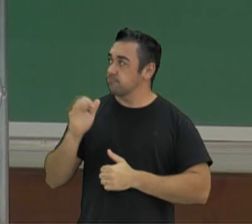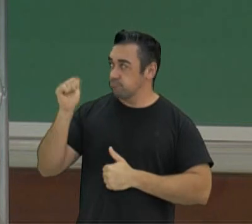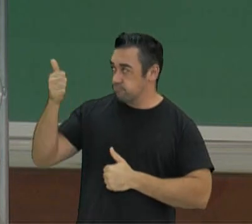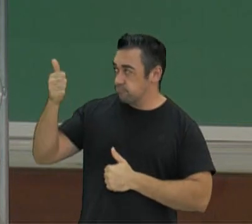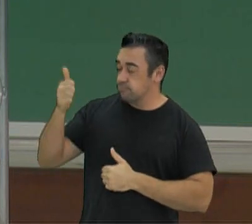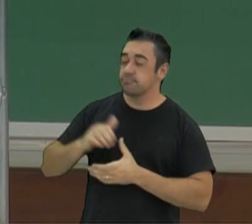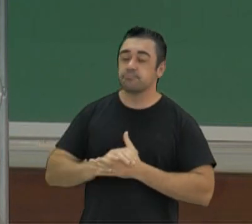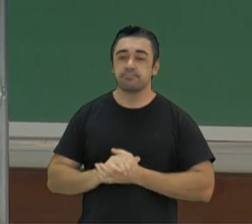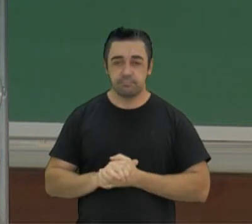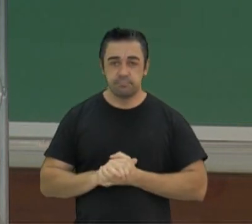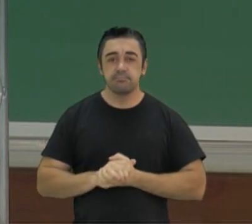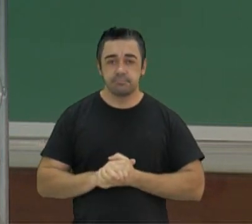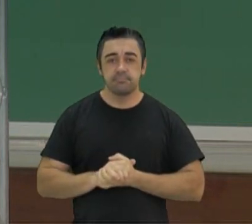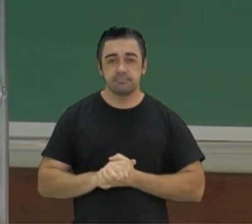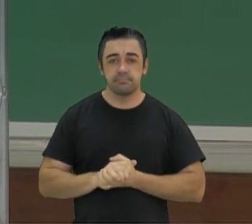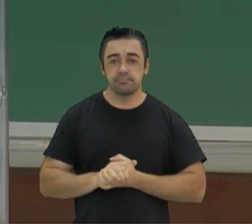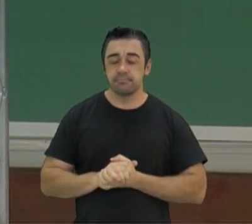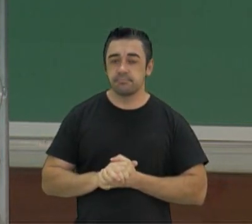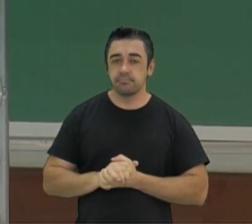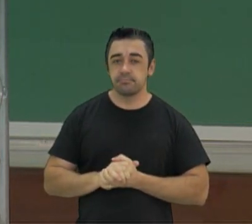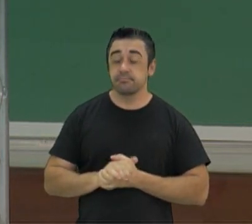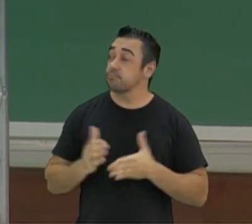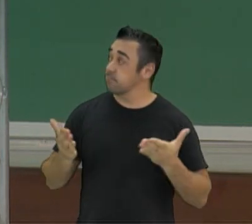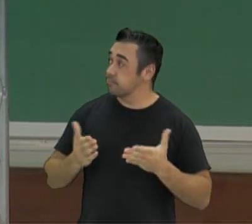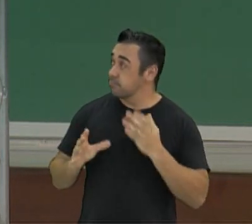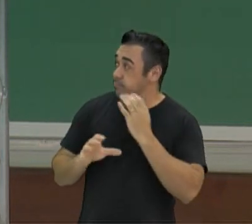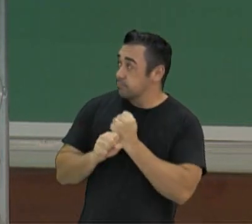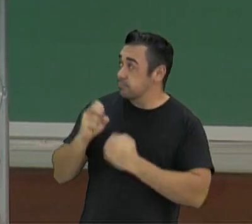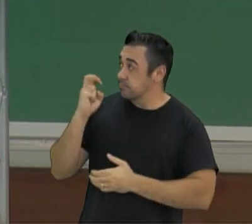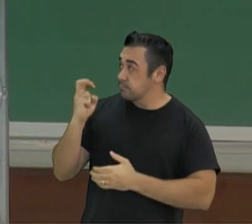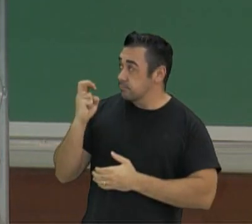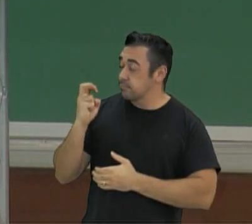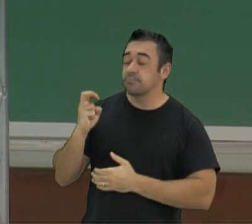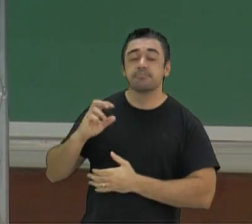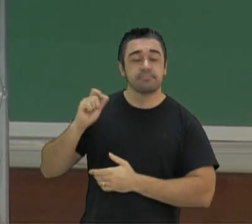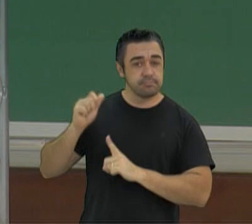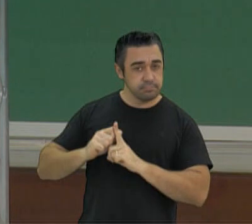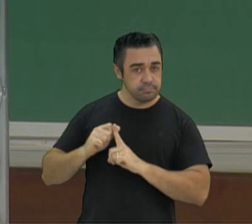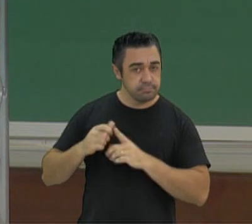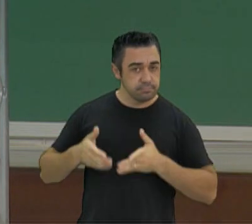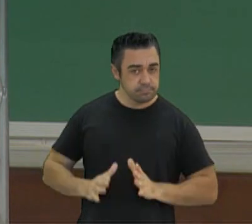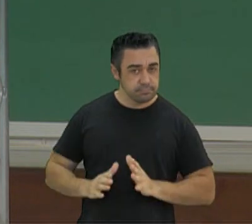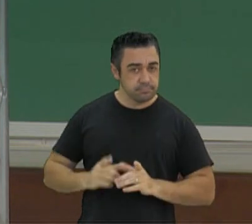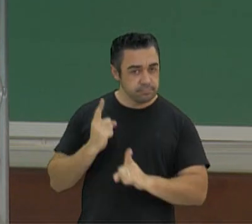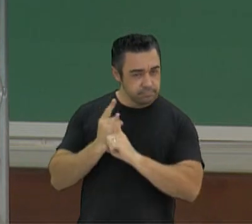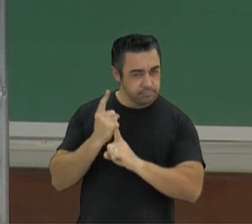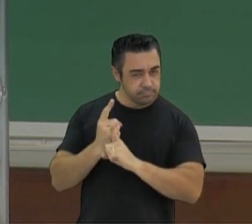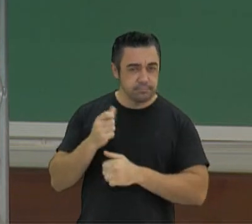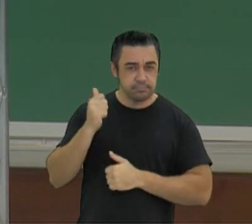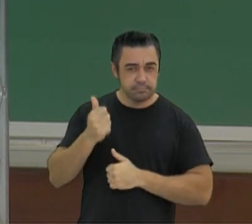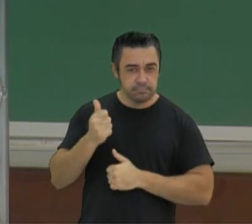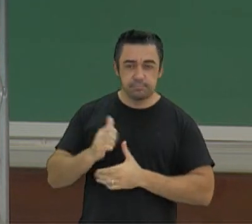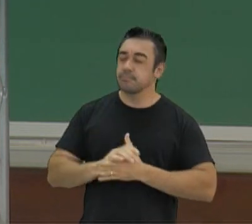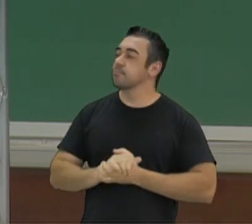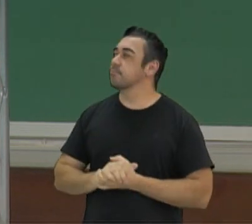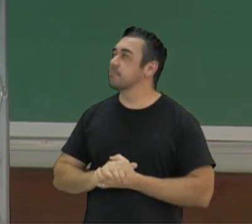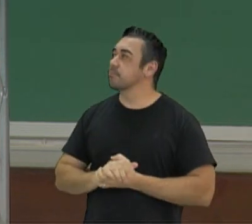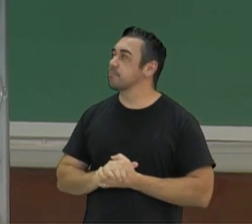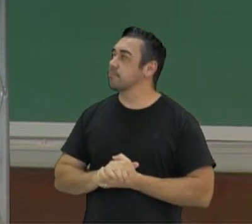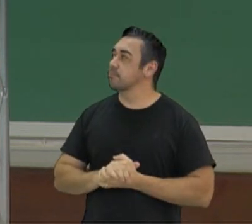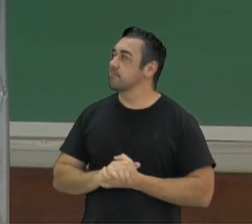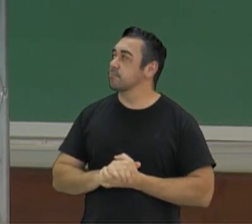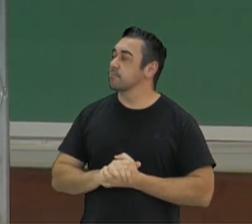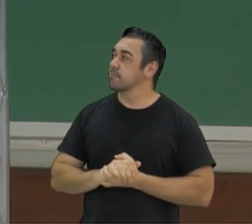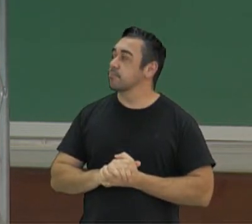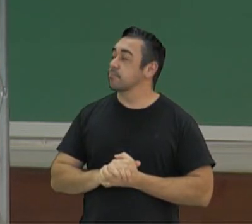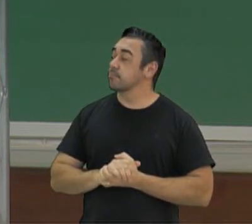aí? Muito bem. Agora, Tiago, adicione 5 ao seu mês de nascimento, que eu vou descobrir qual é a idade do